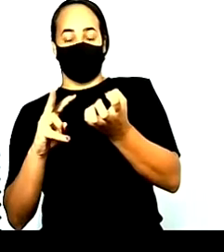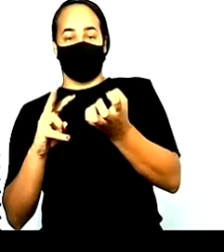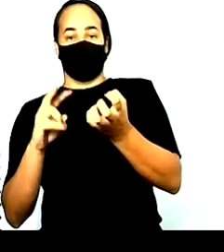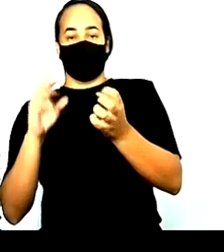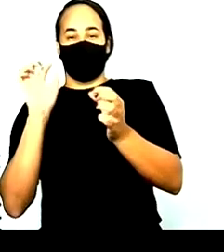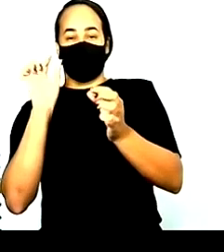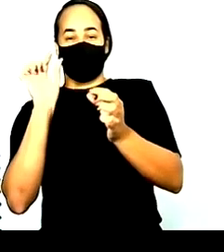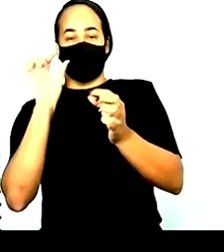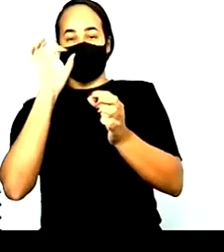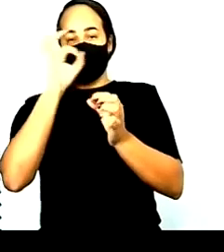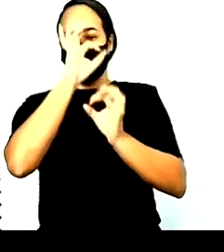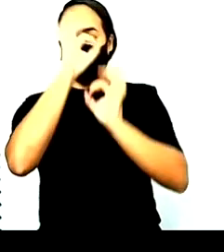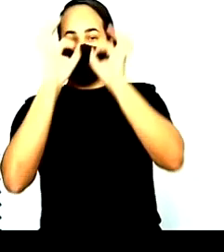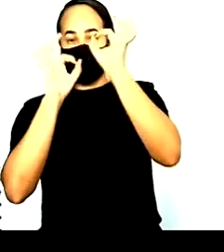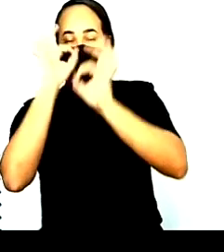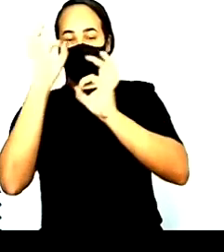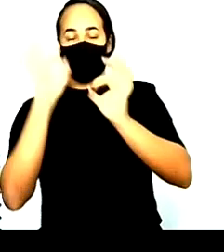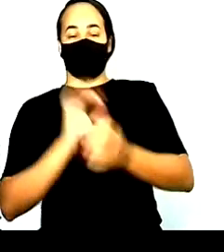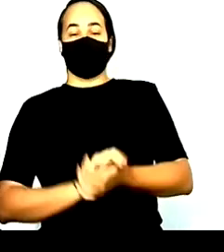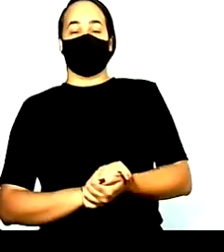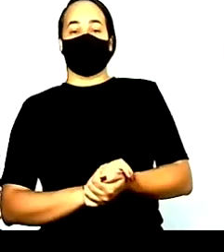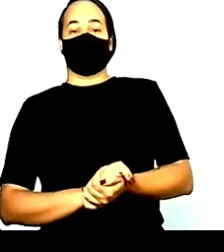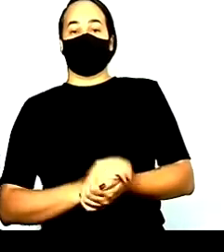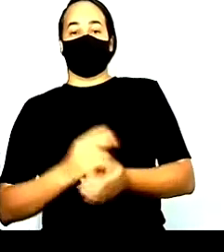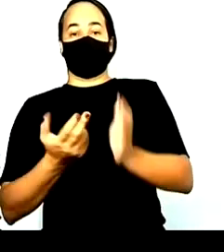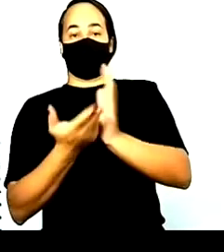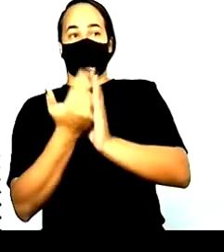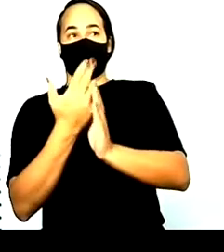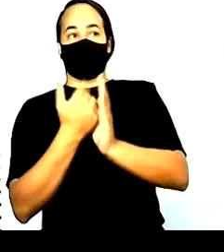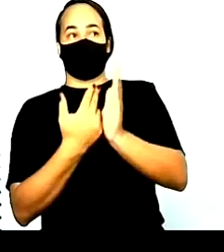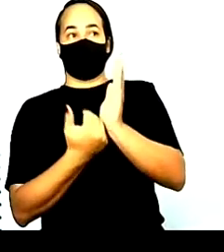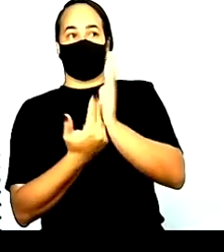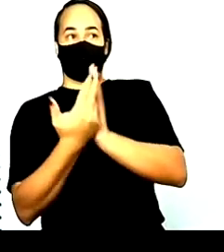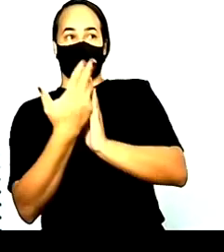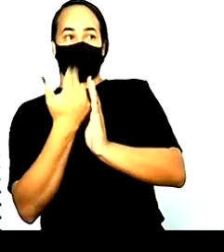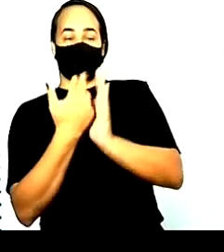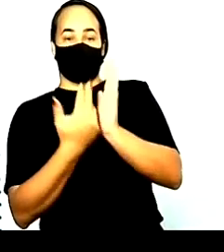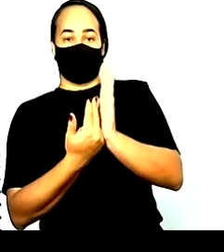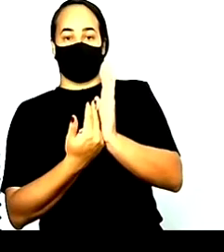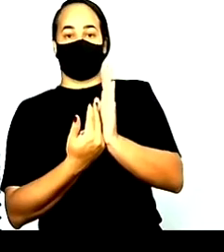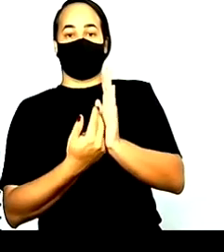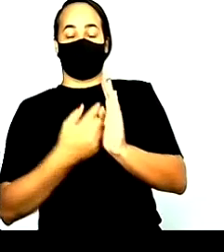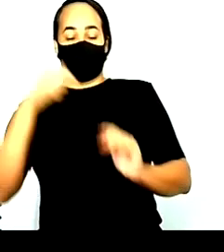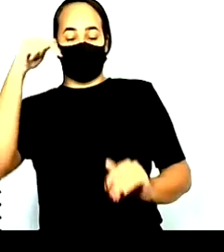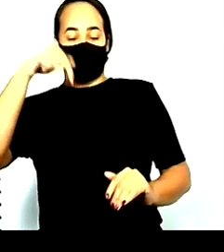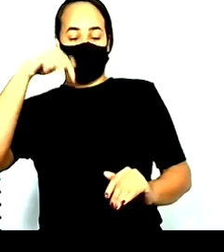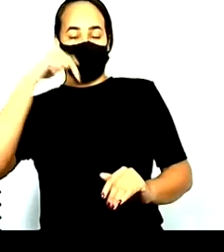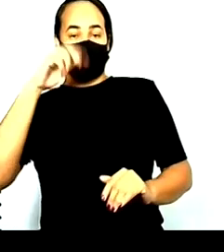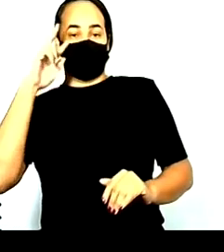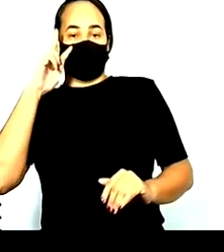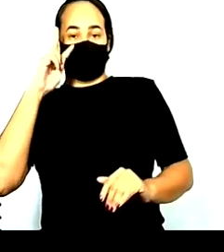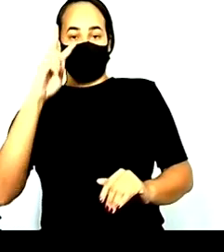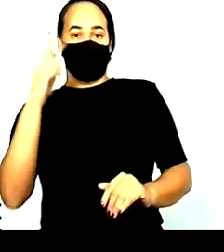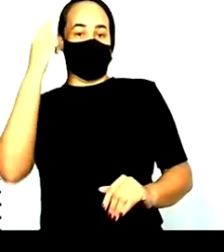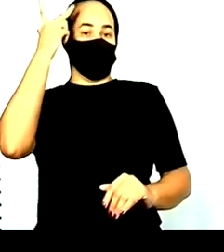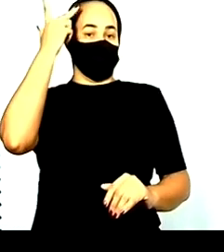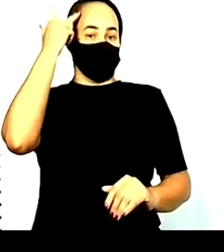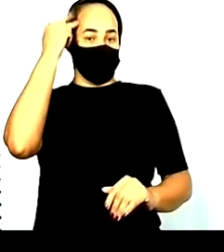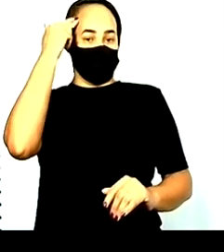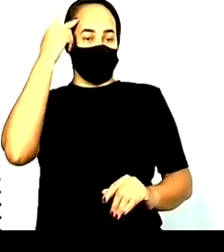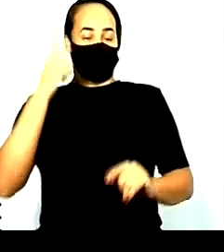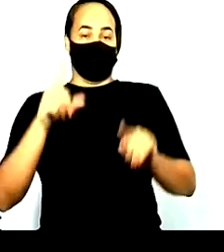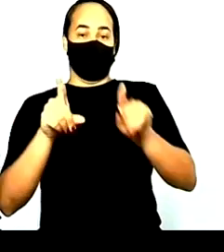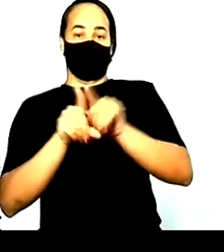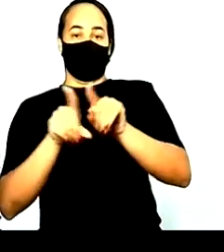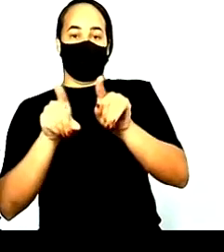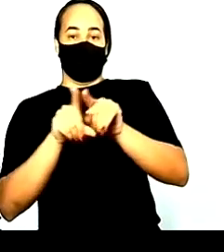ser indolor. Na imagem abaixo você vai ver a próstata ela normal e ela quando tem o câncer. Está vendo que tem uma modificação, ela fica mais inchada,